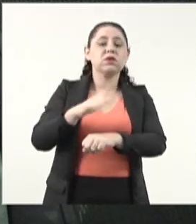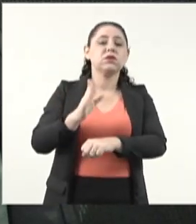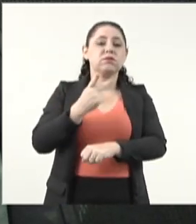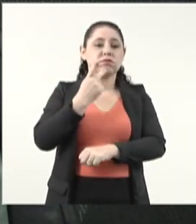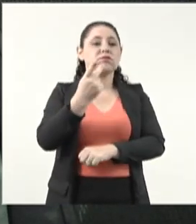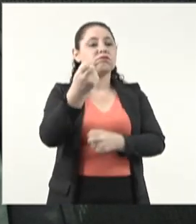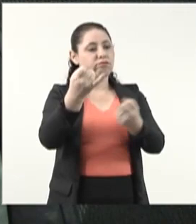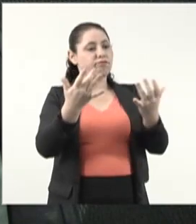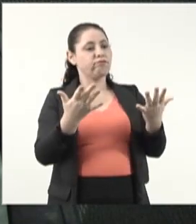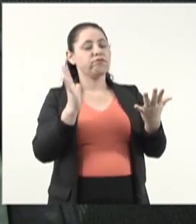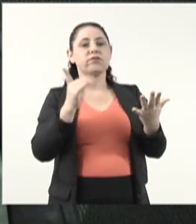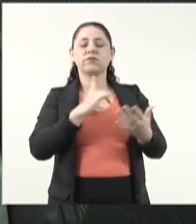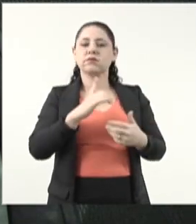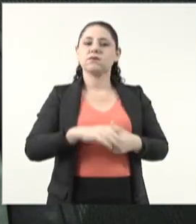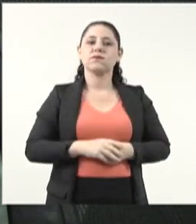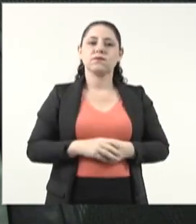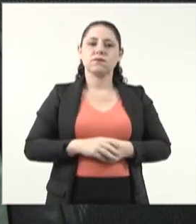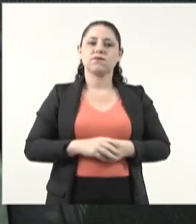senhora